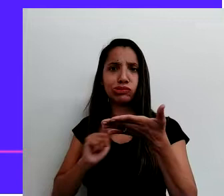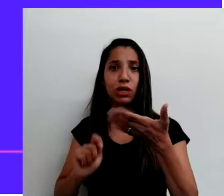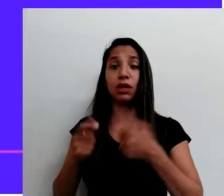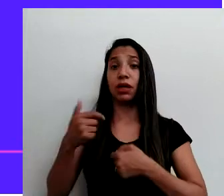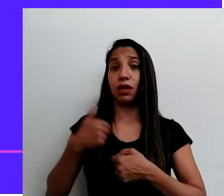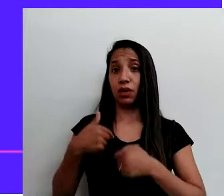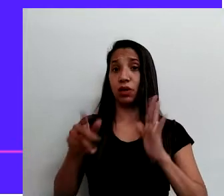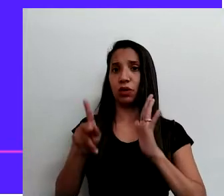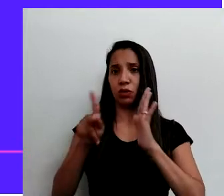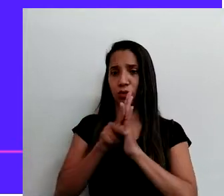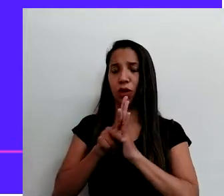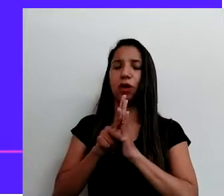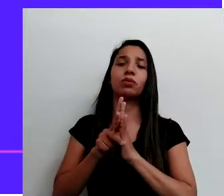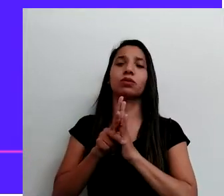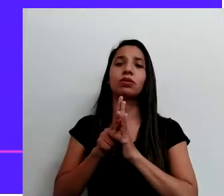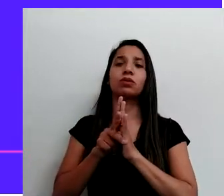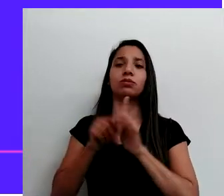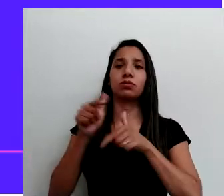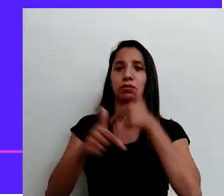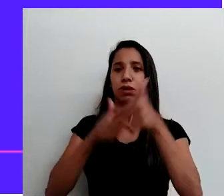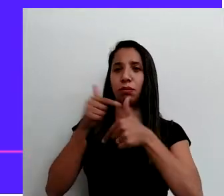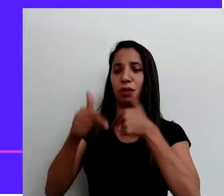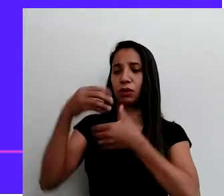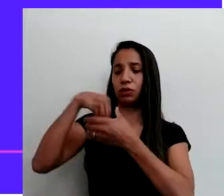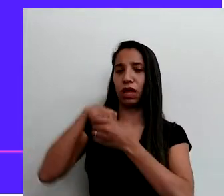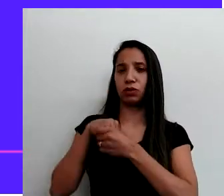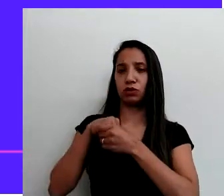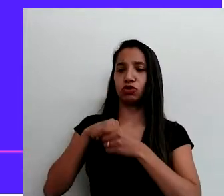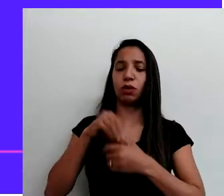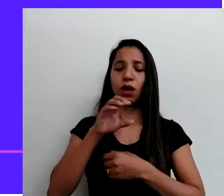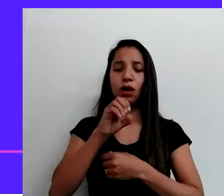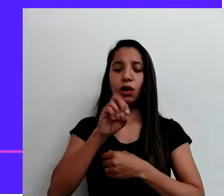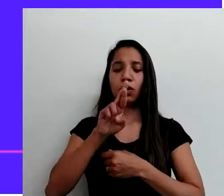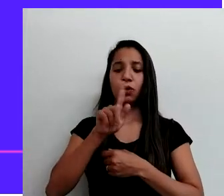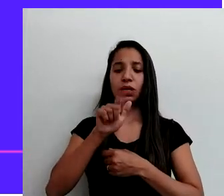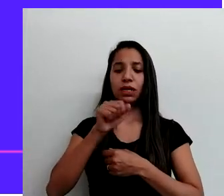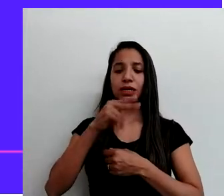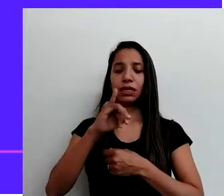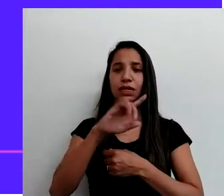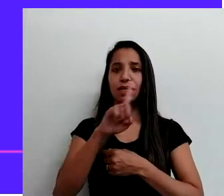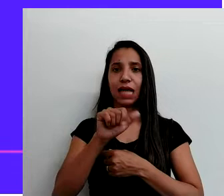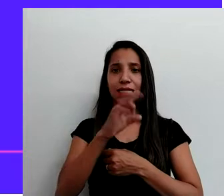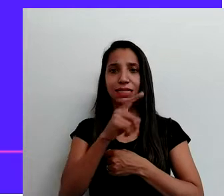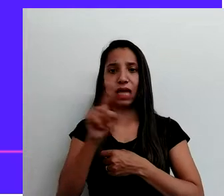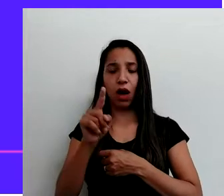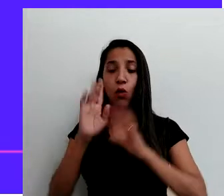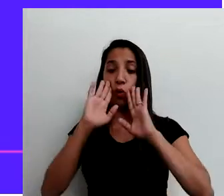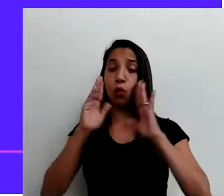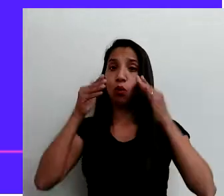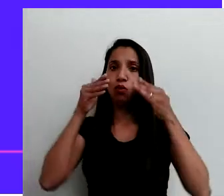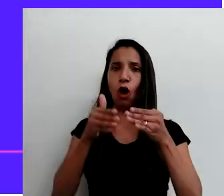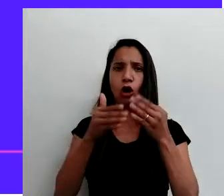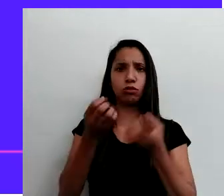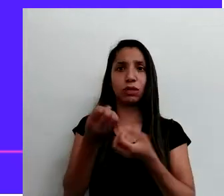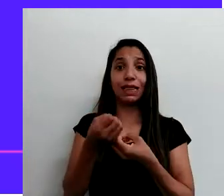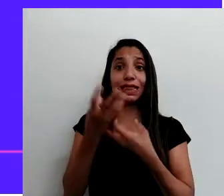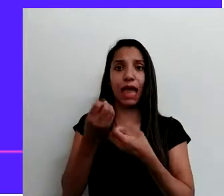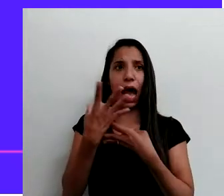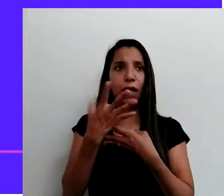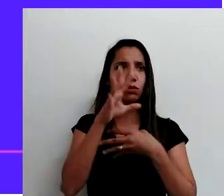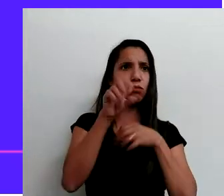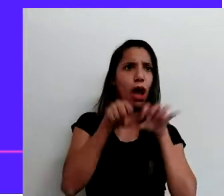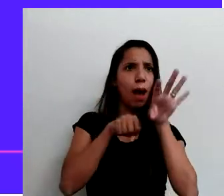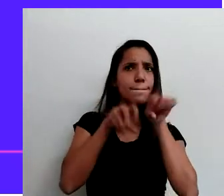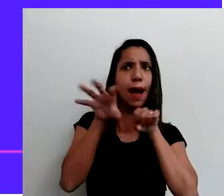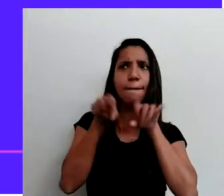trabalha buscando a partir de dados, mas não apenas necessariamente. A gente, né, também olha para as fontes